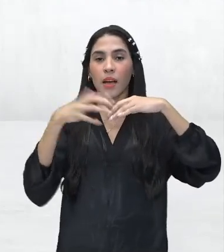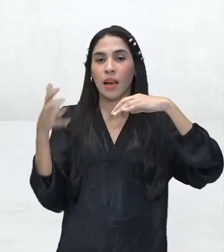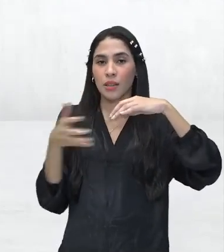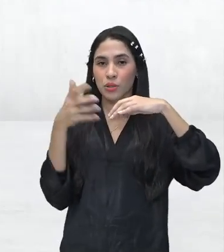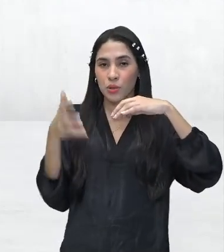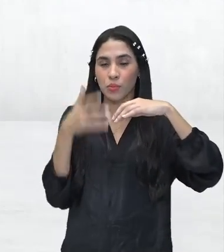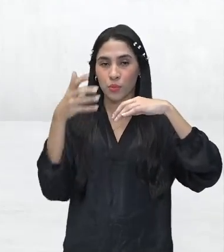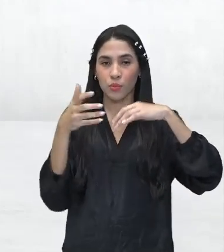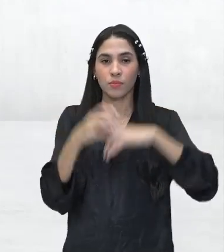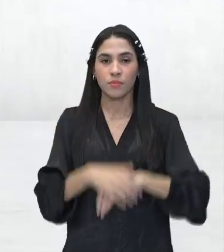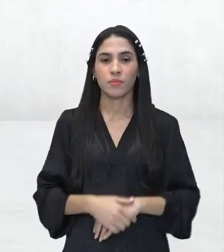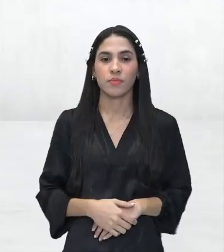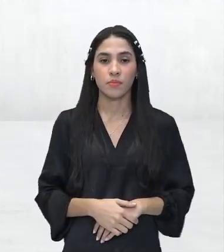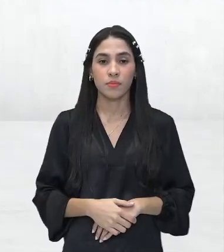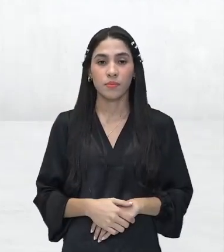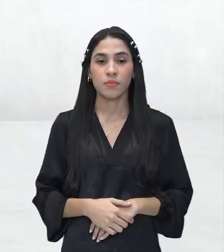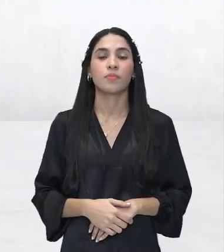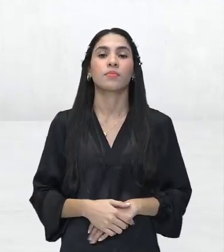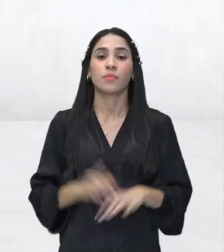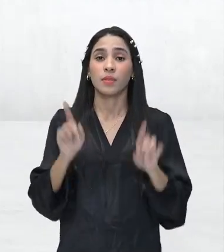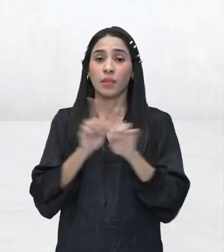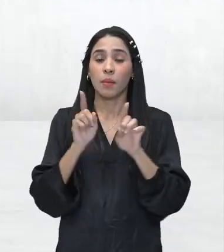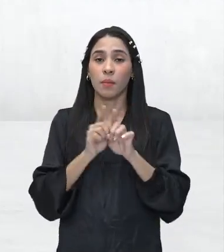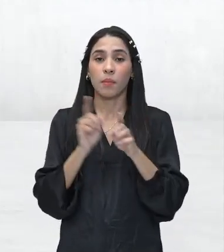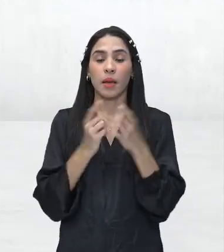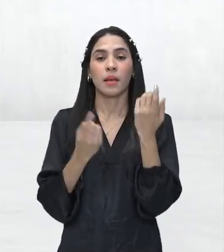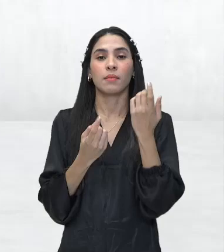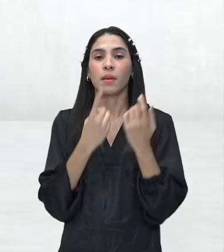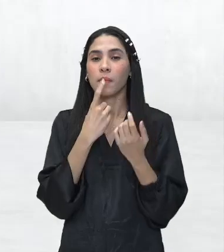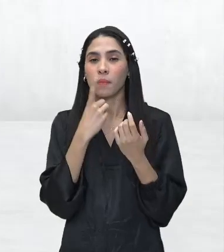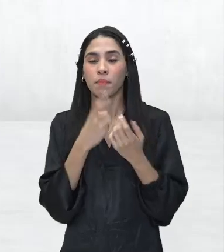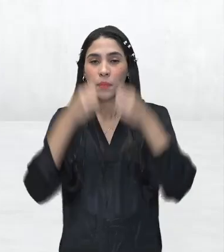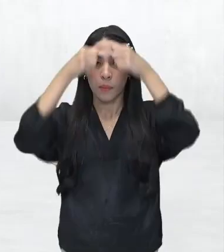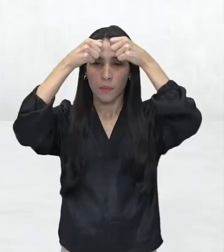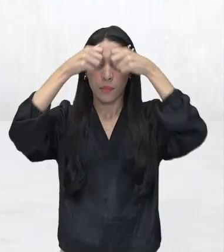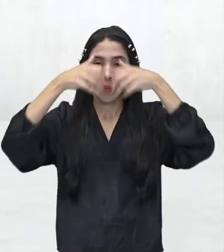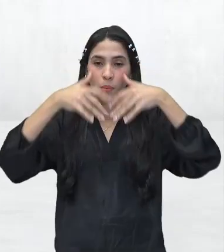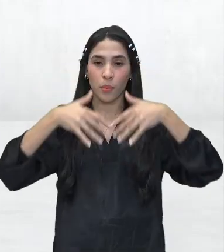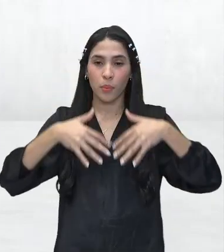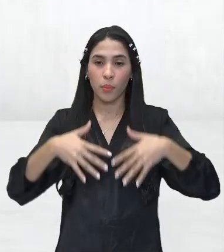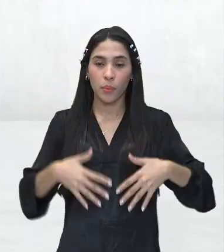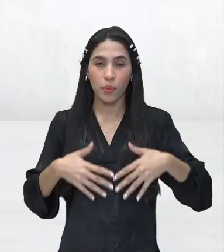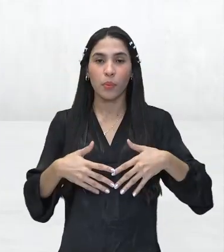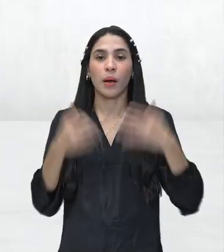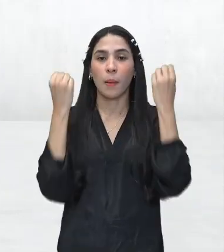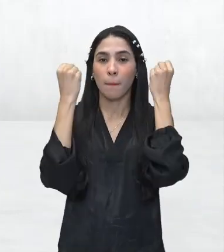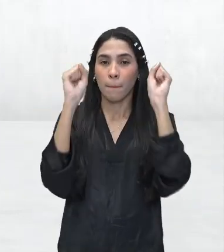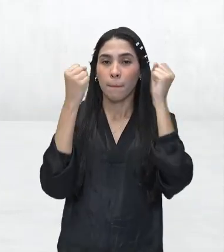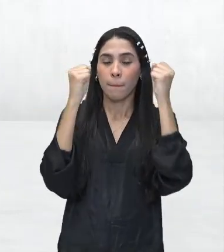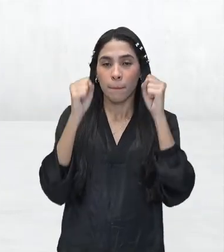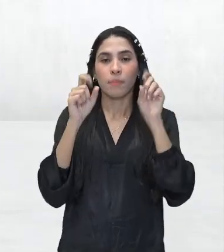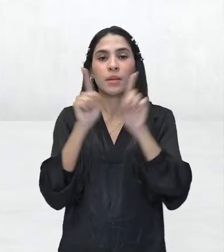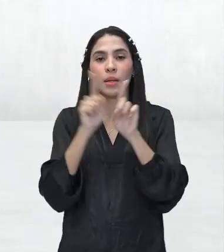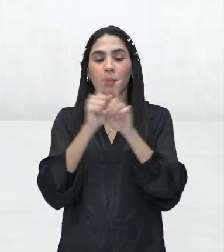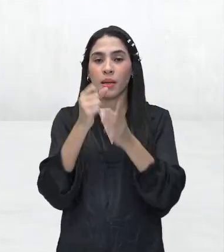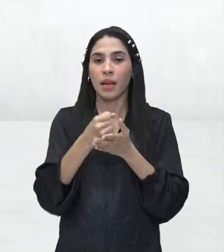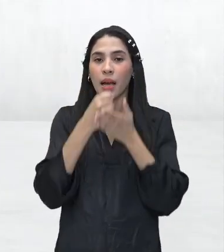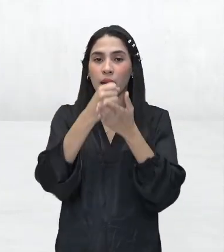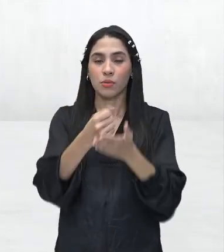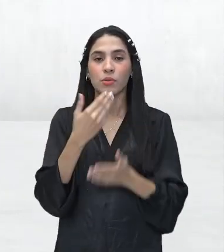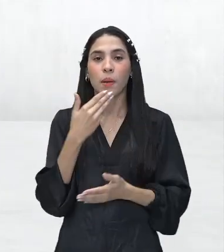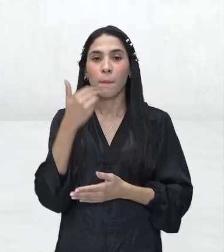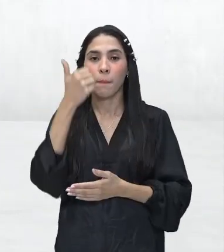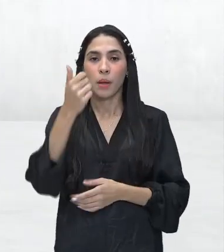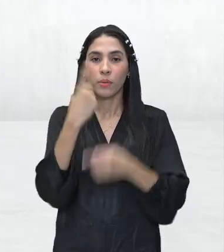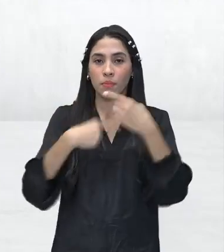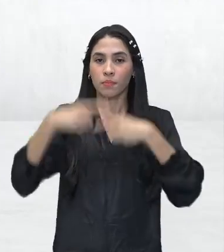sua função. A circulação sanguínea melhorada pelo exercício também contribui para o melhor